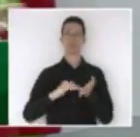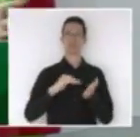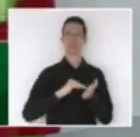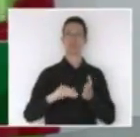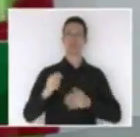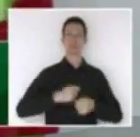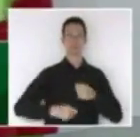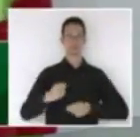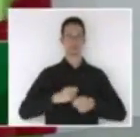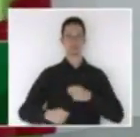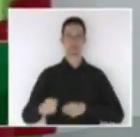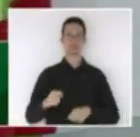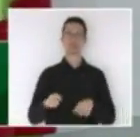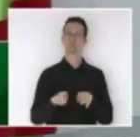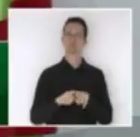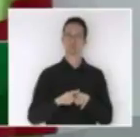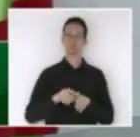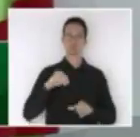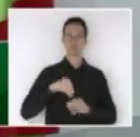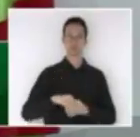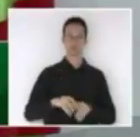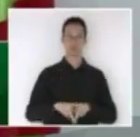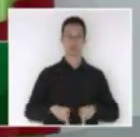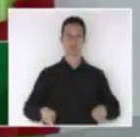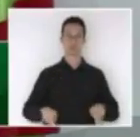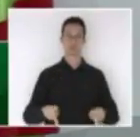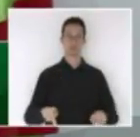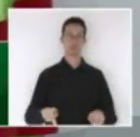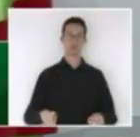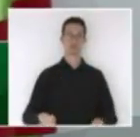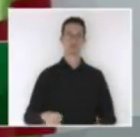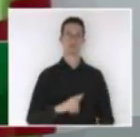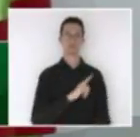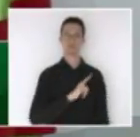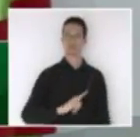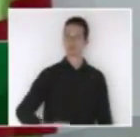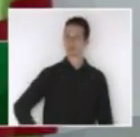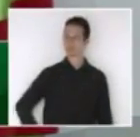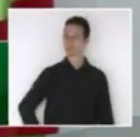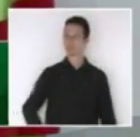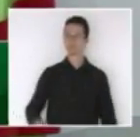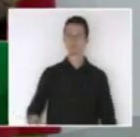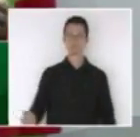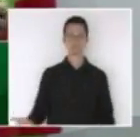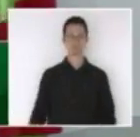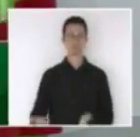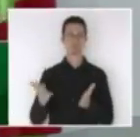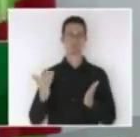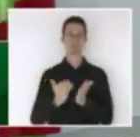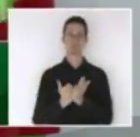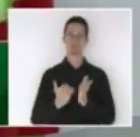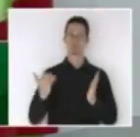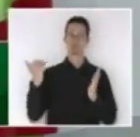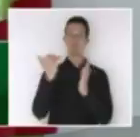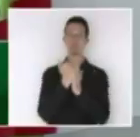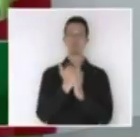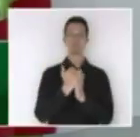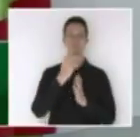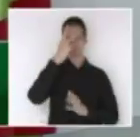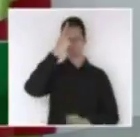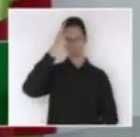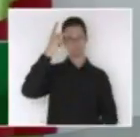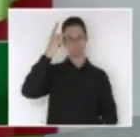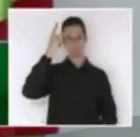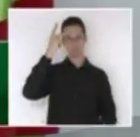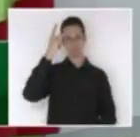na Procuradoria do Estado, e o governo promoveu gente que estava no